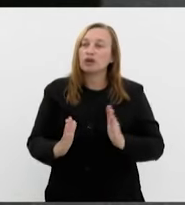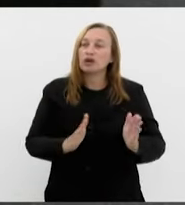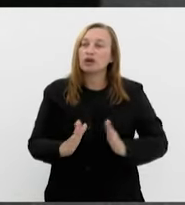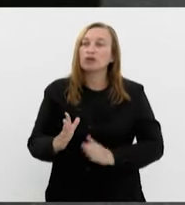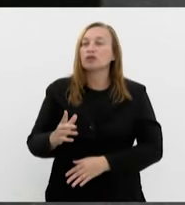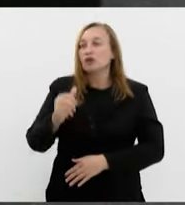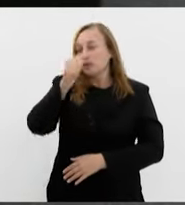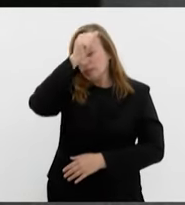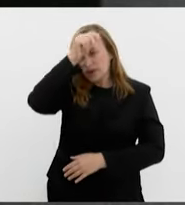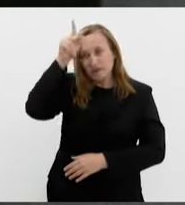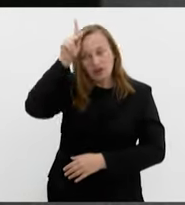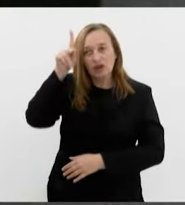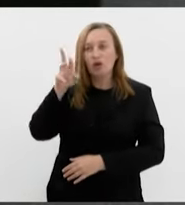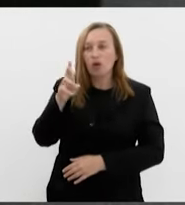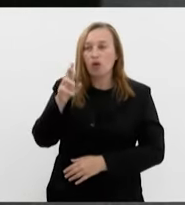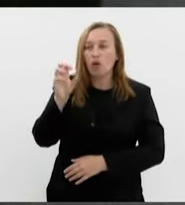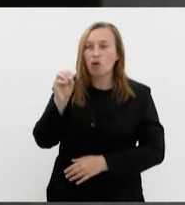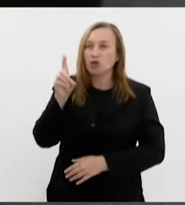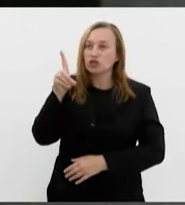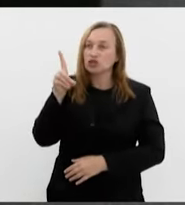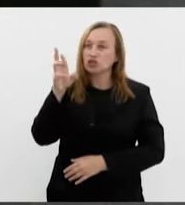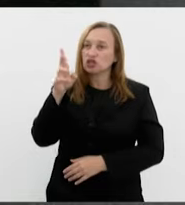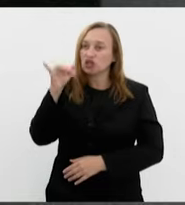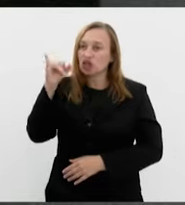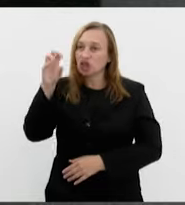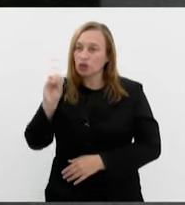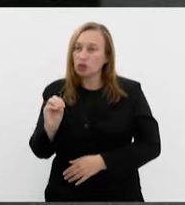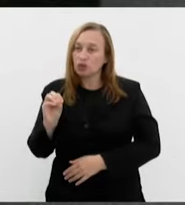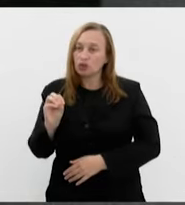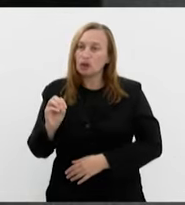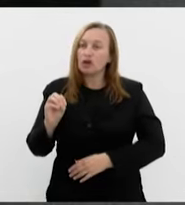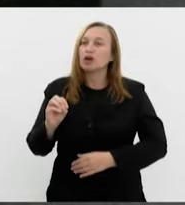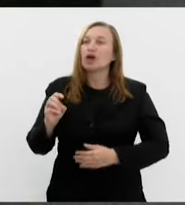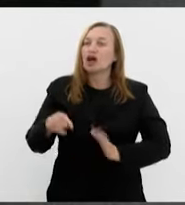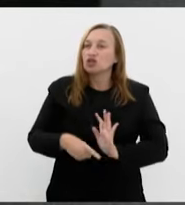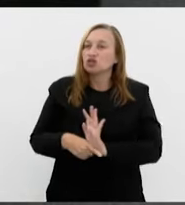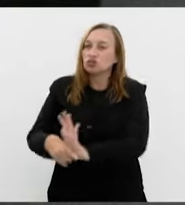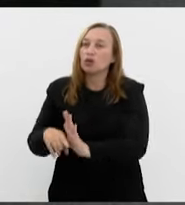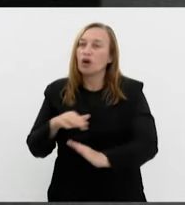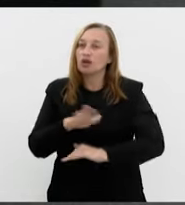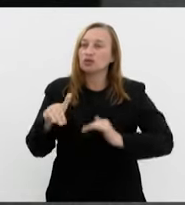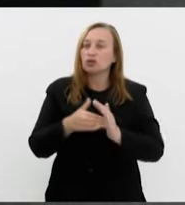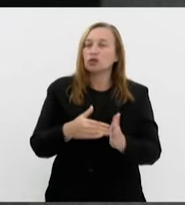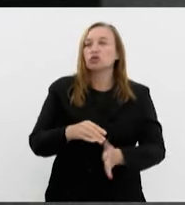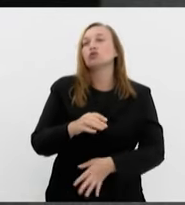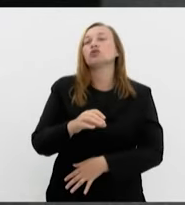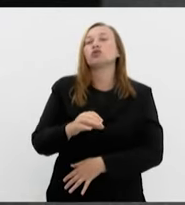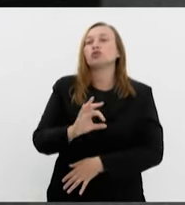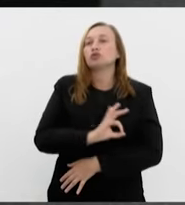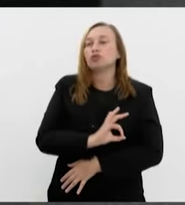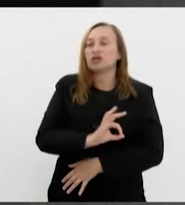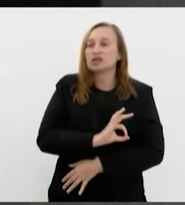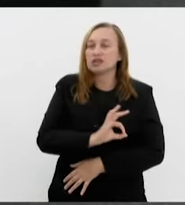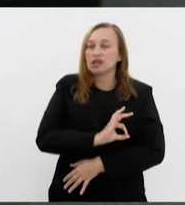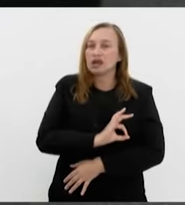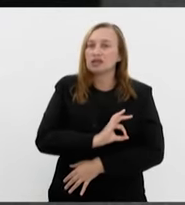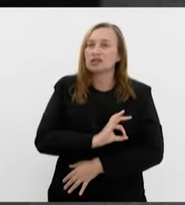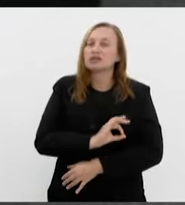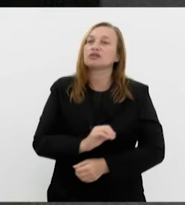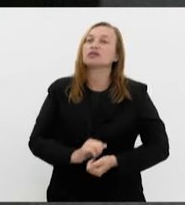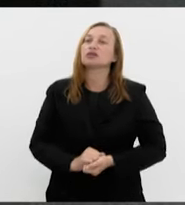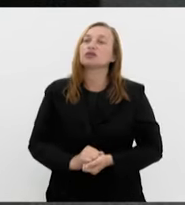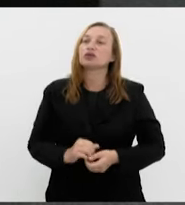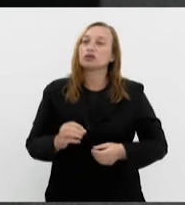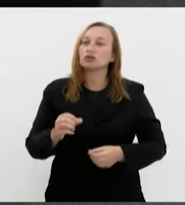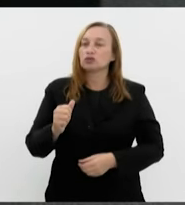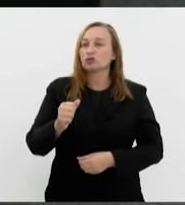Neves, bancou e custeou o salário de todos os policiais, de todos os funcionários das forças de segurança do